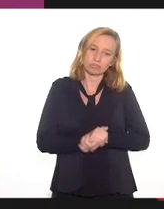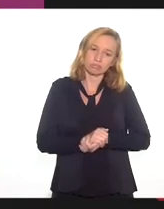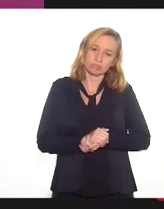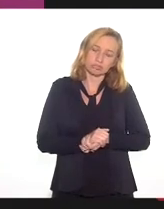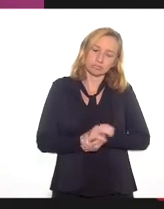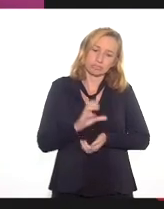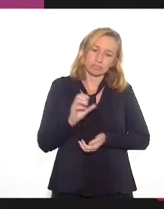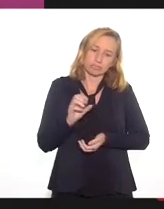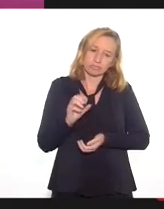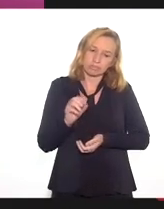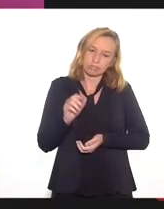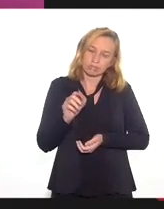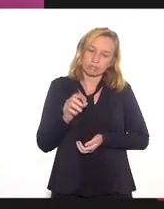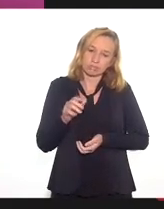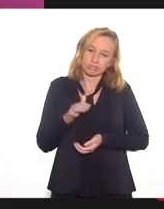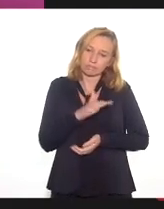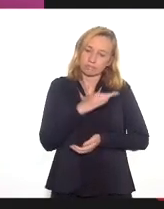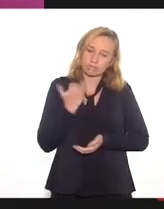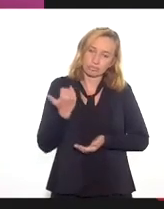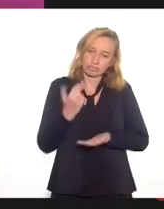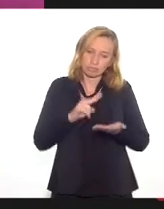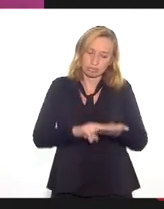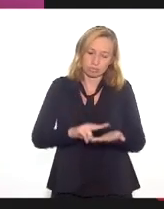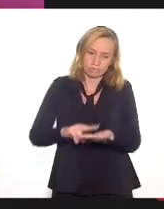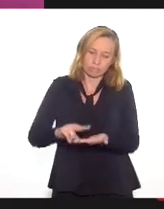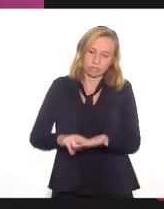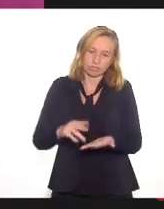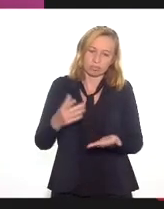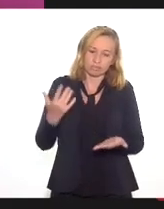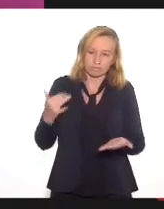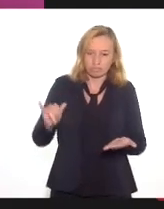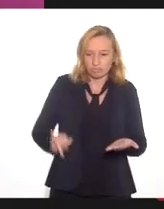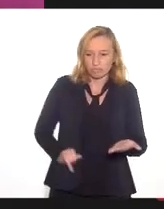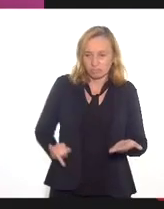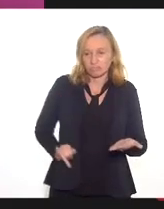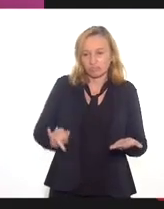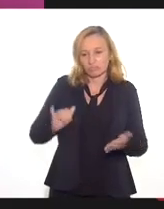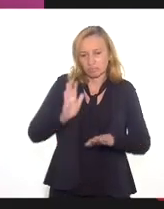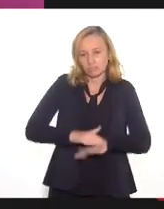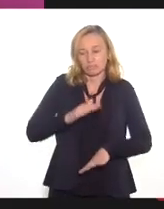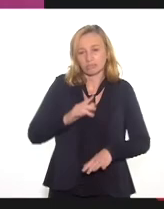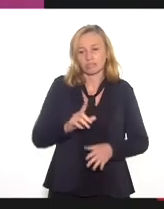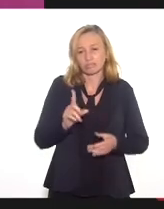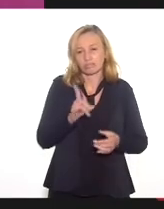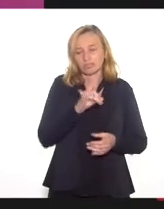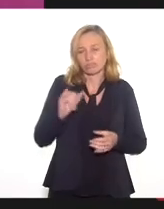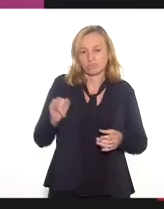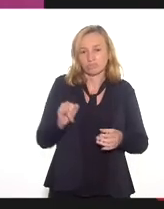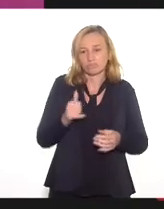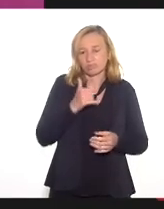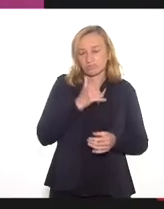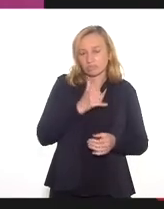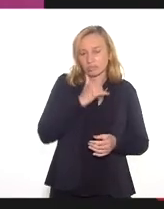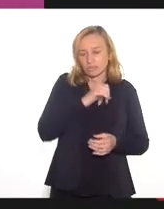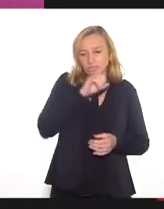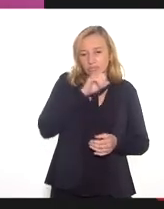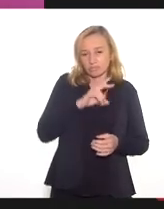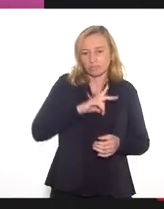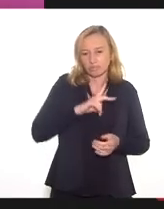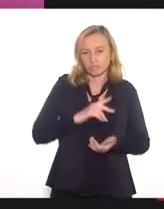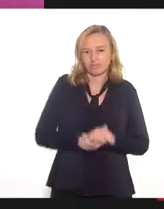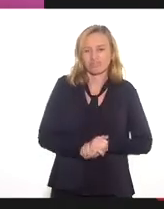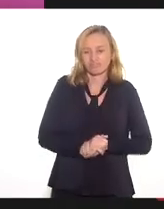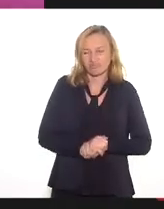corpos para que essa dor não seja maior né de enterrar seus filhos no próprio dia das mães então